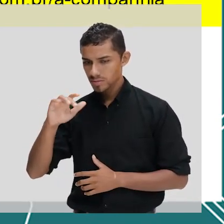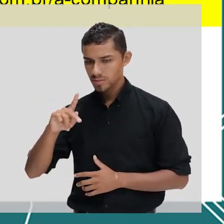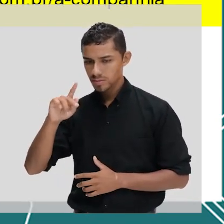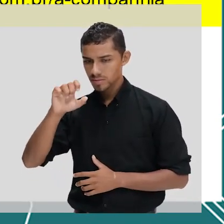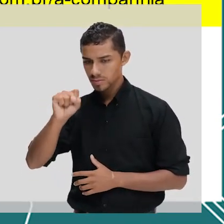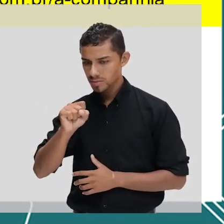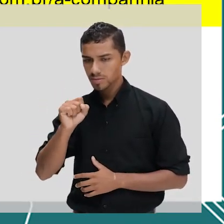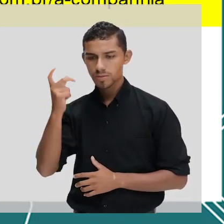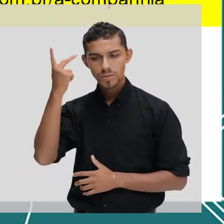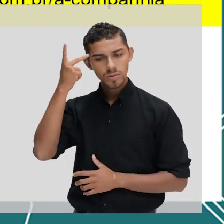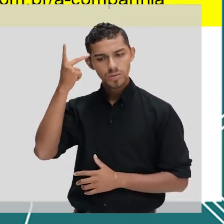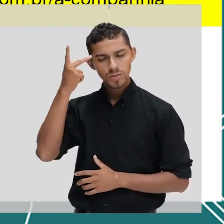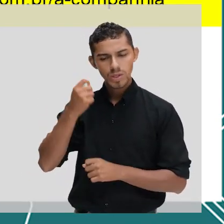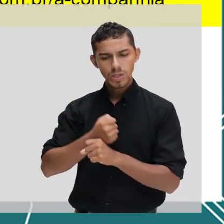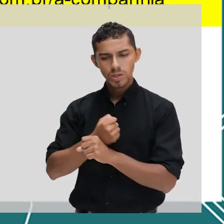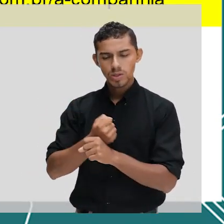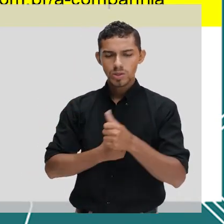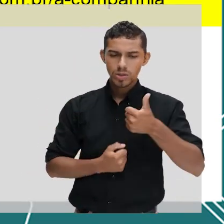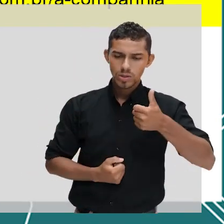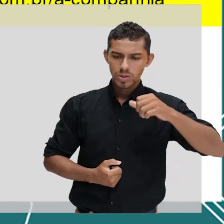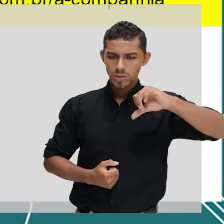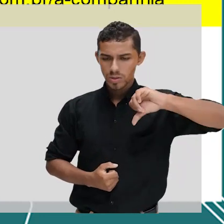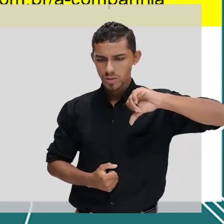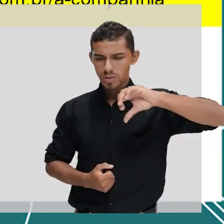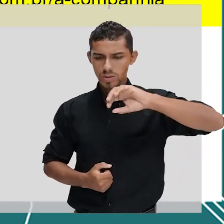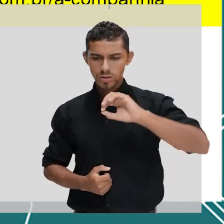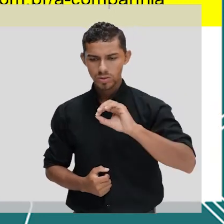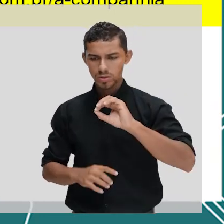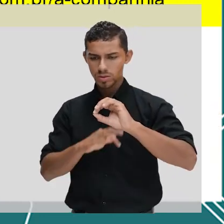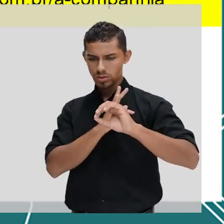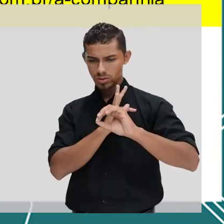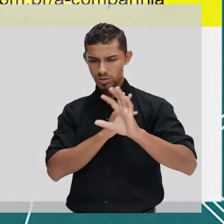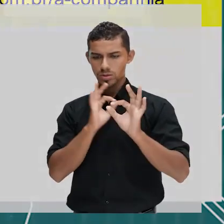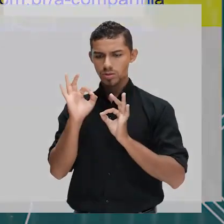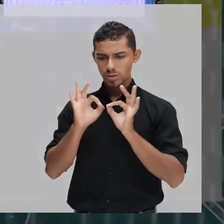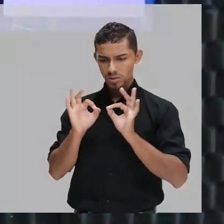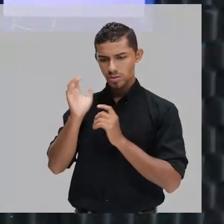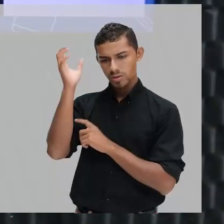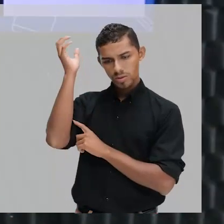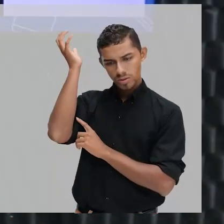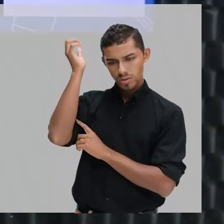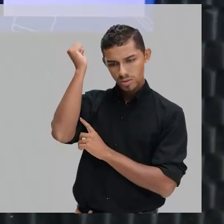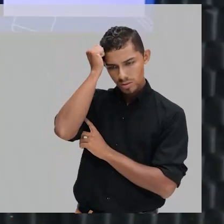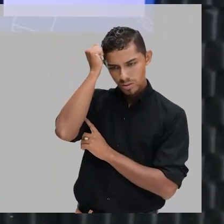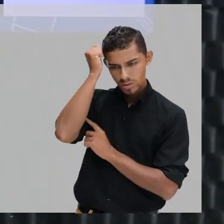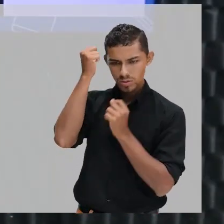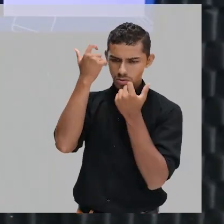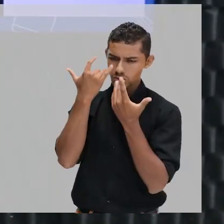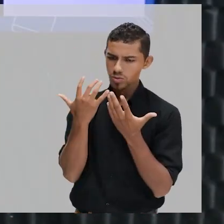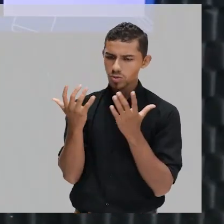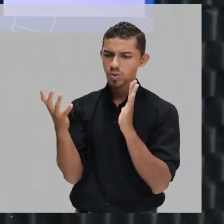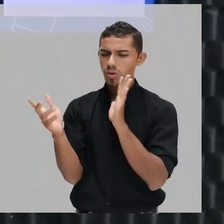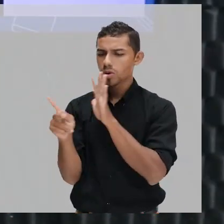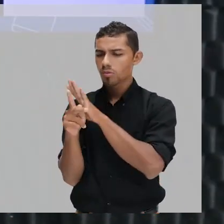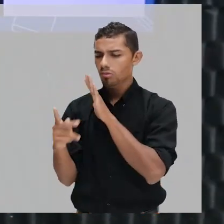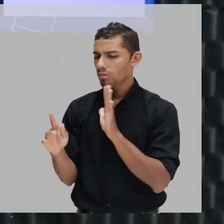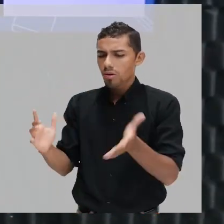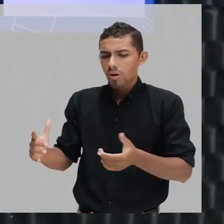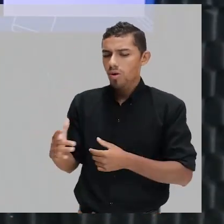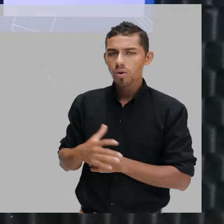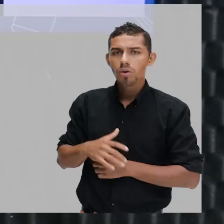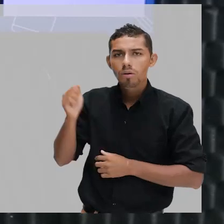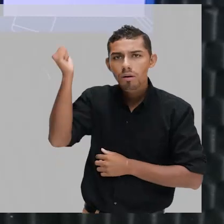de bonecos, objetos e figuras. Deixar claro que o teatro de animação e os grupos de teatro de animação, eles não são só